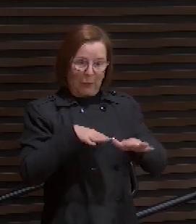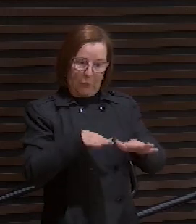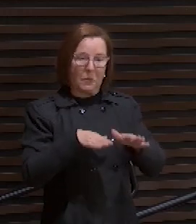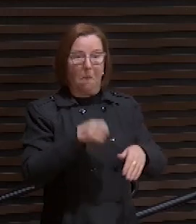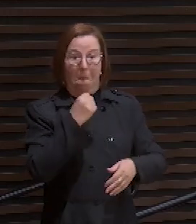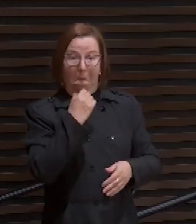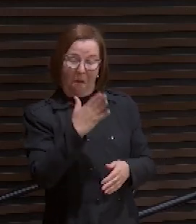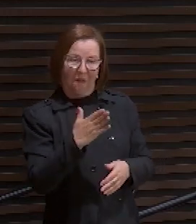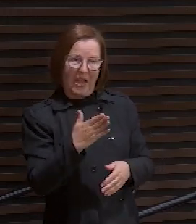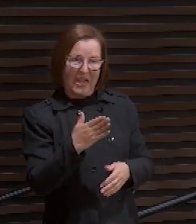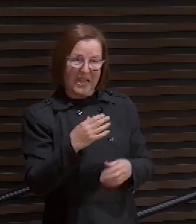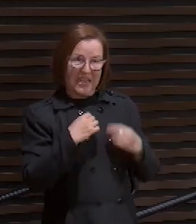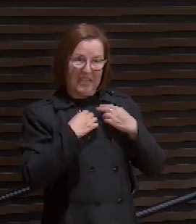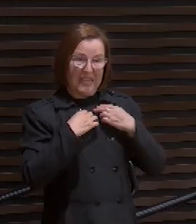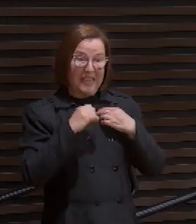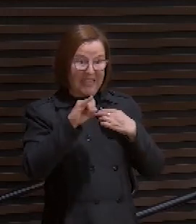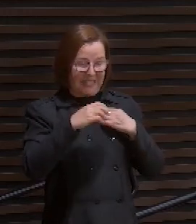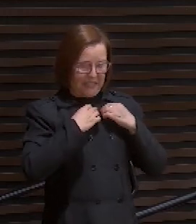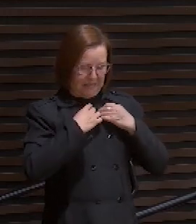Se o avesso não está bom,